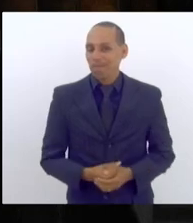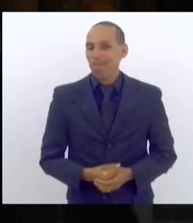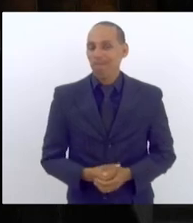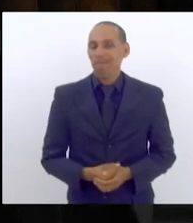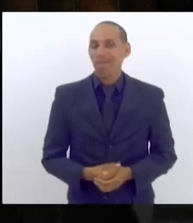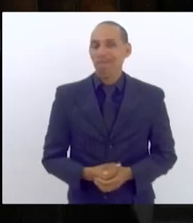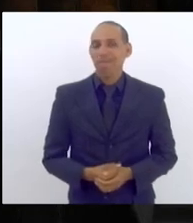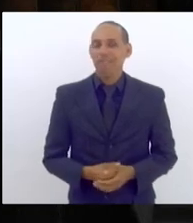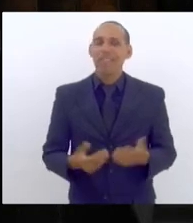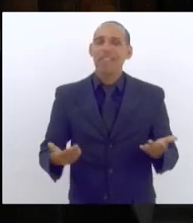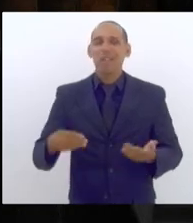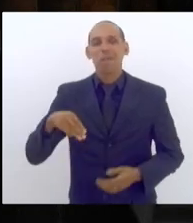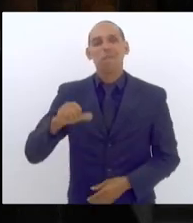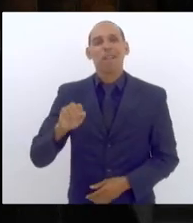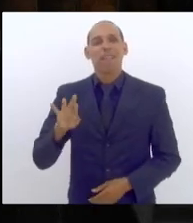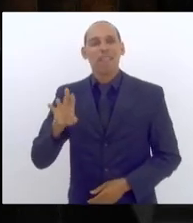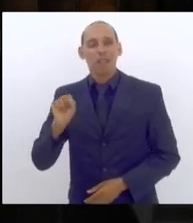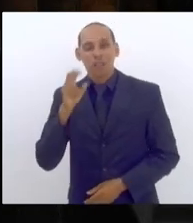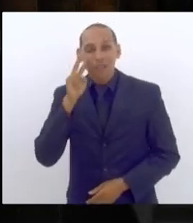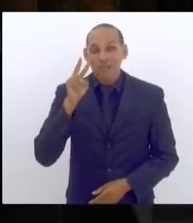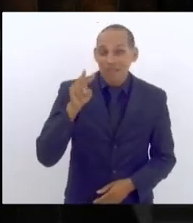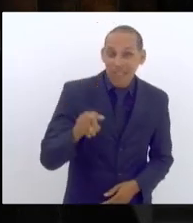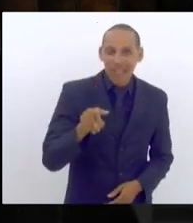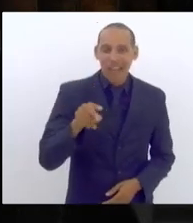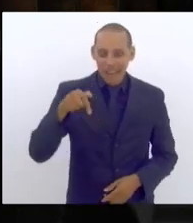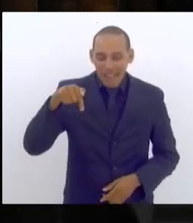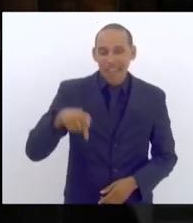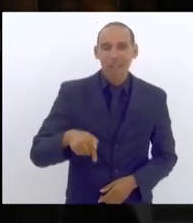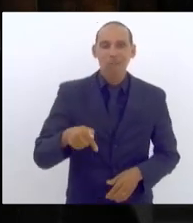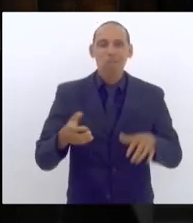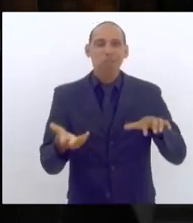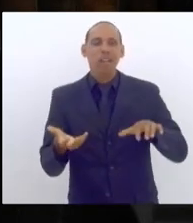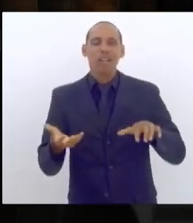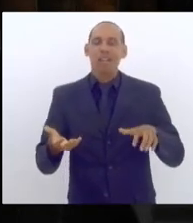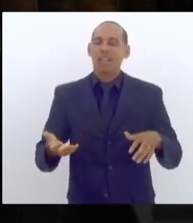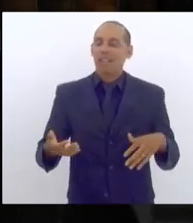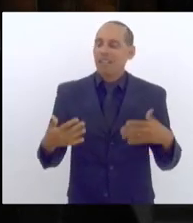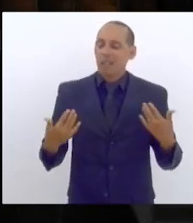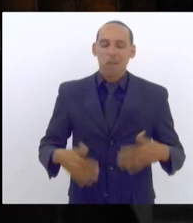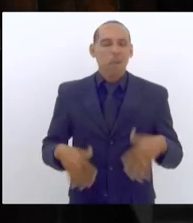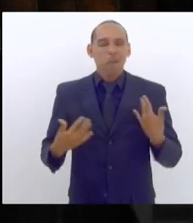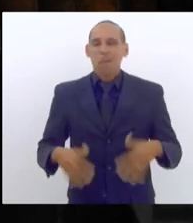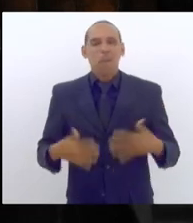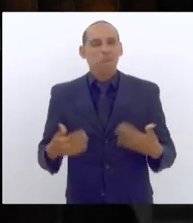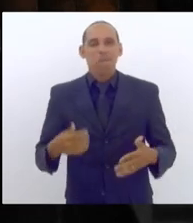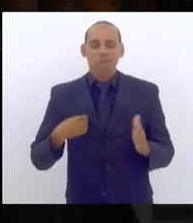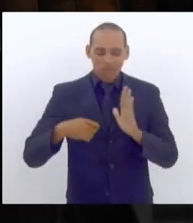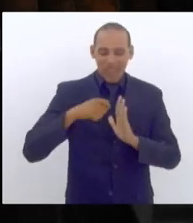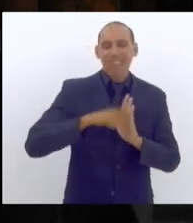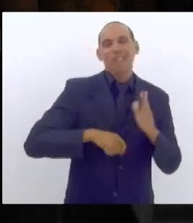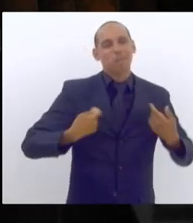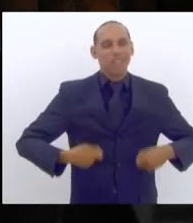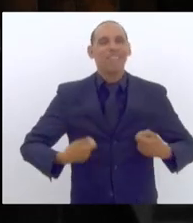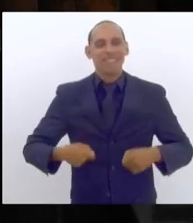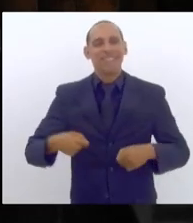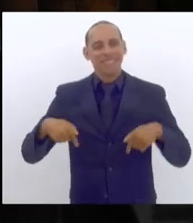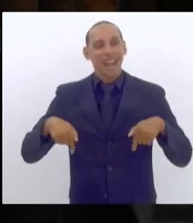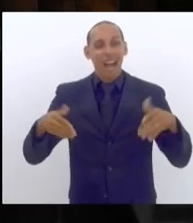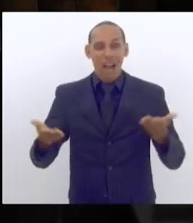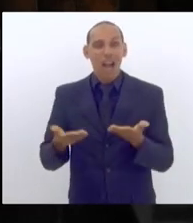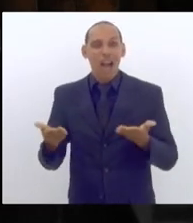Então, Matheus, te ver aqui hoje no parlamento, não tem como eu me inscrever aqui no expediente final